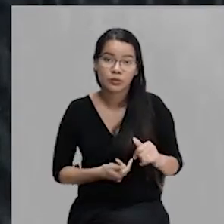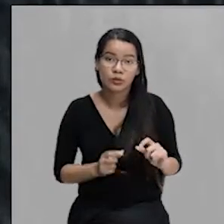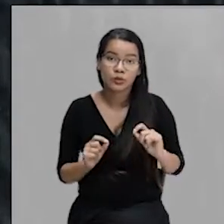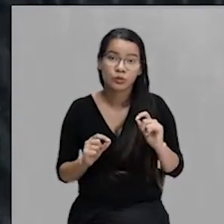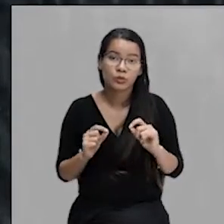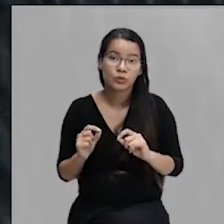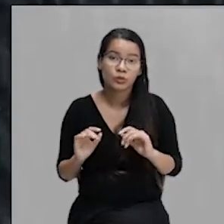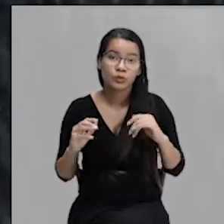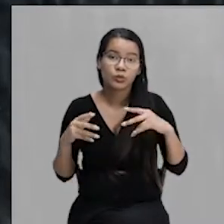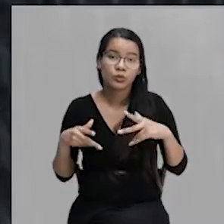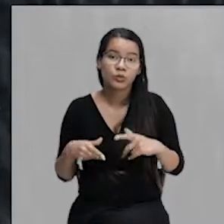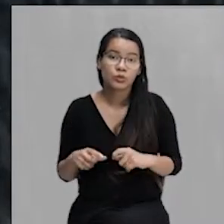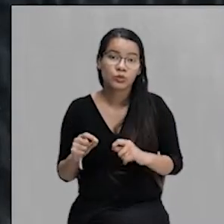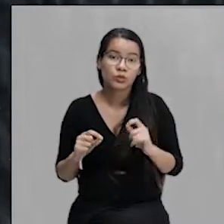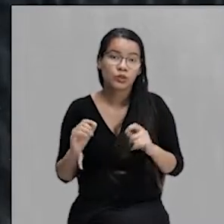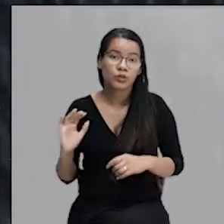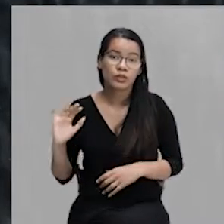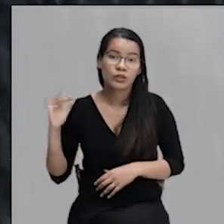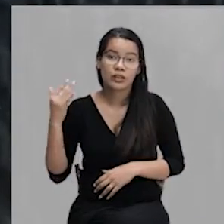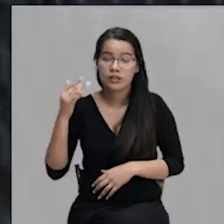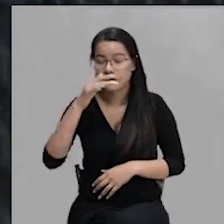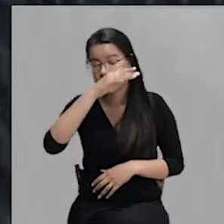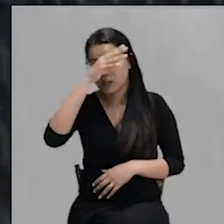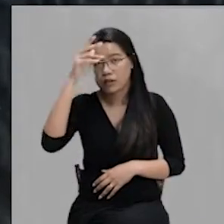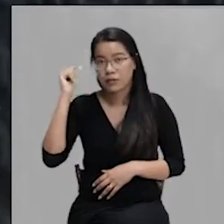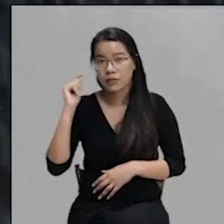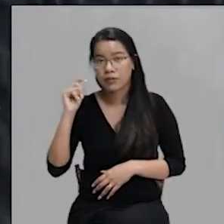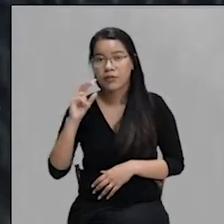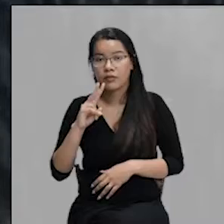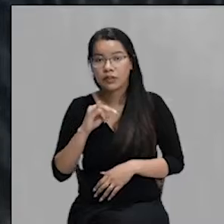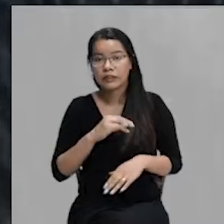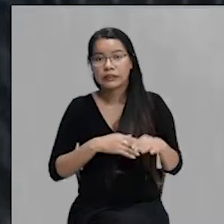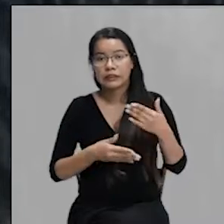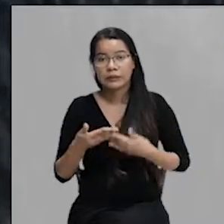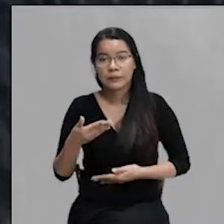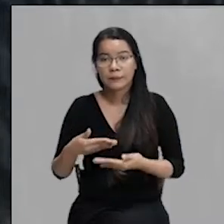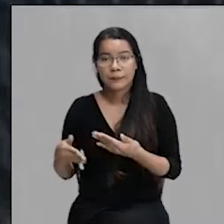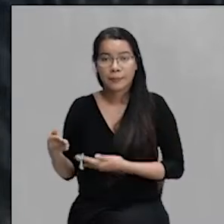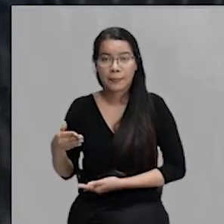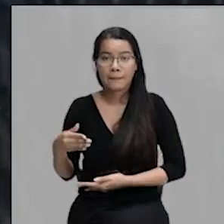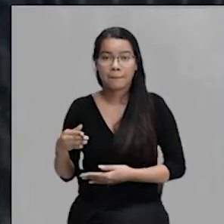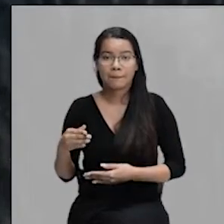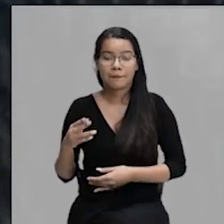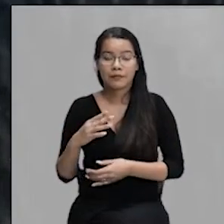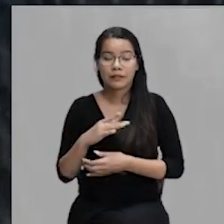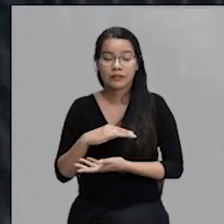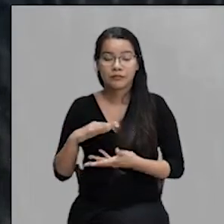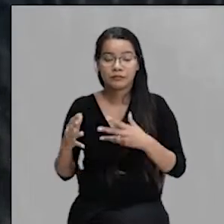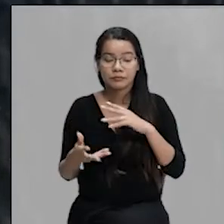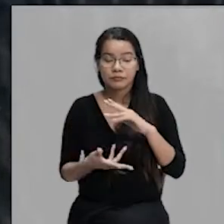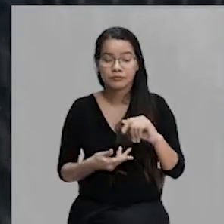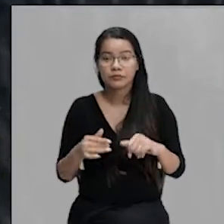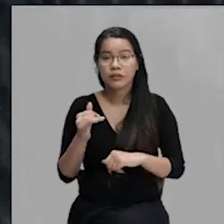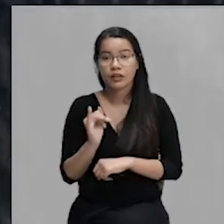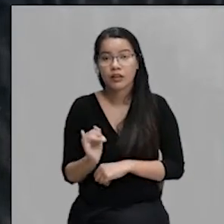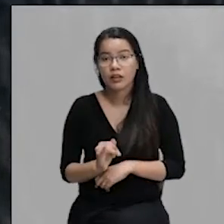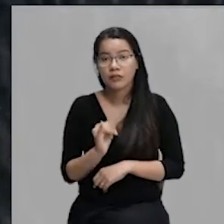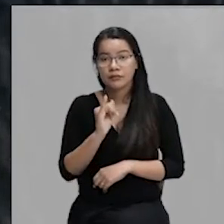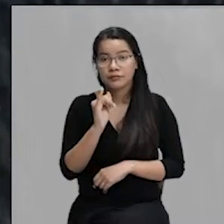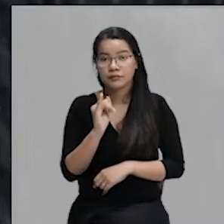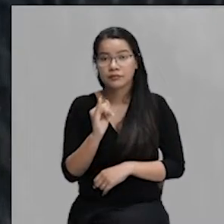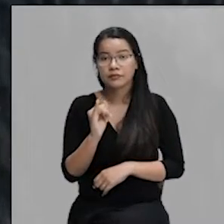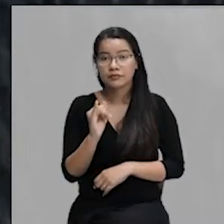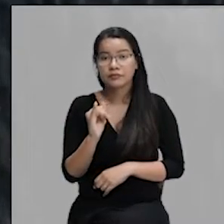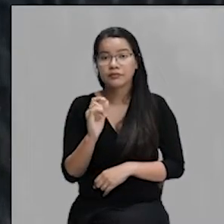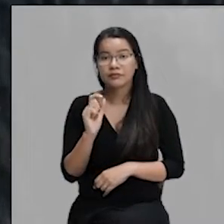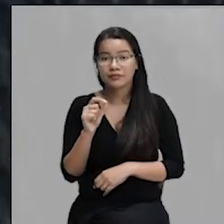na floresta amazônica repercutem internacionalmente. As queimadas, o desmatamento, por exemplo, são pautas